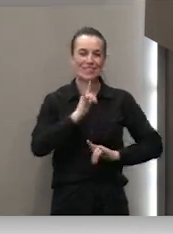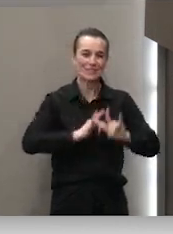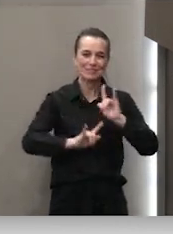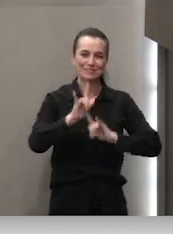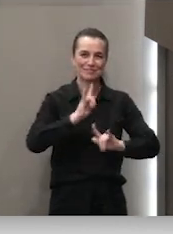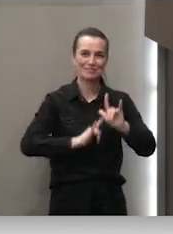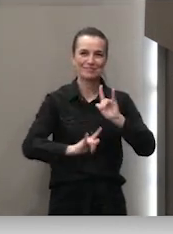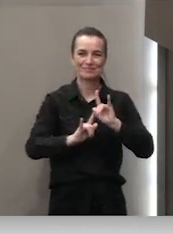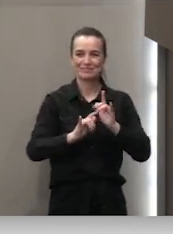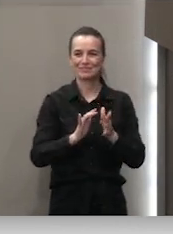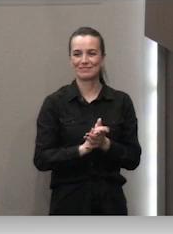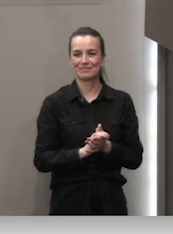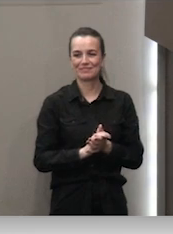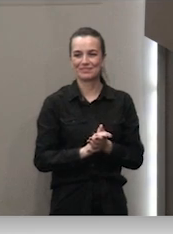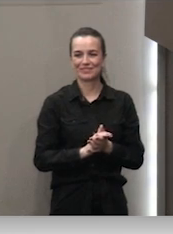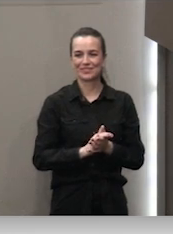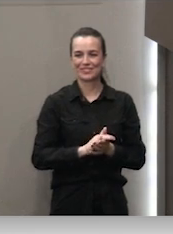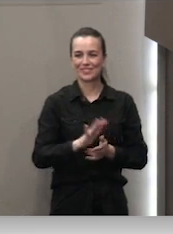Amamos você! Oi, pai.